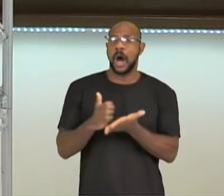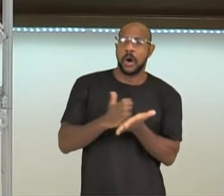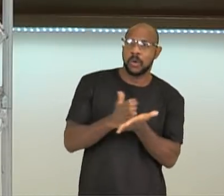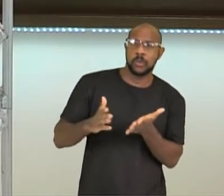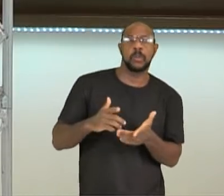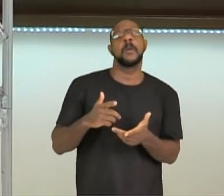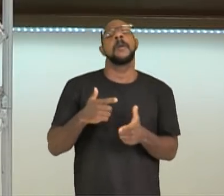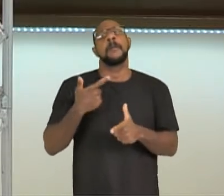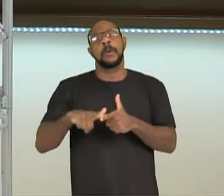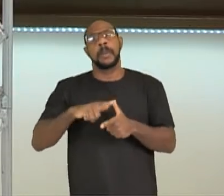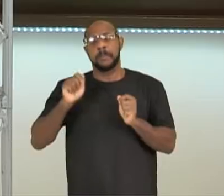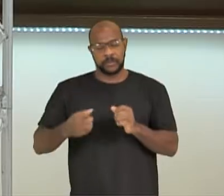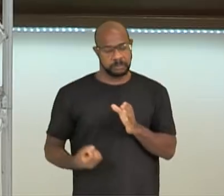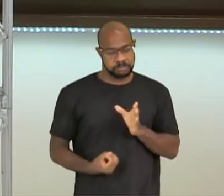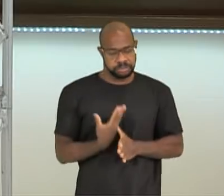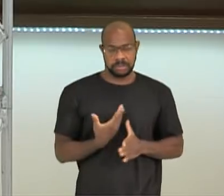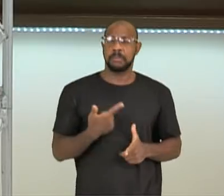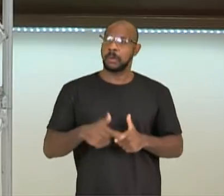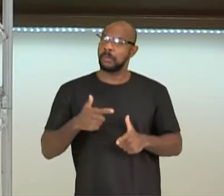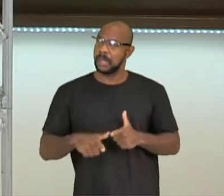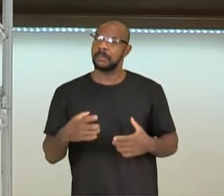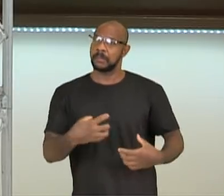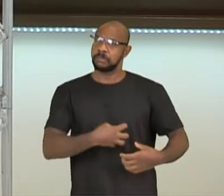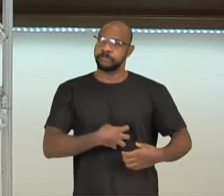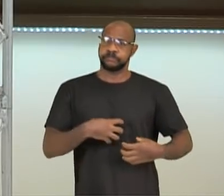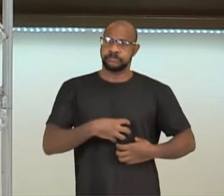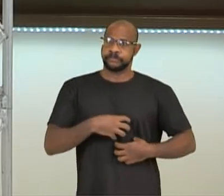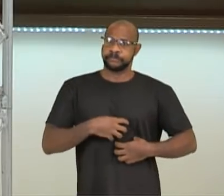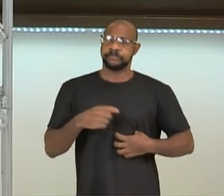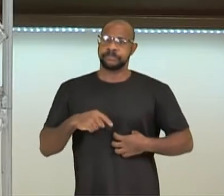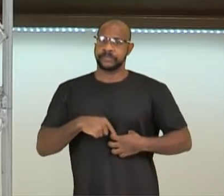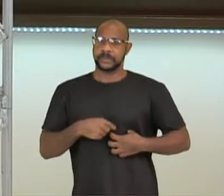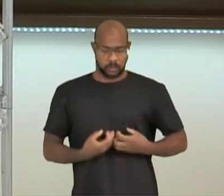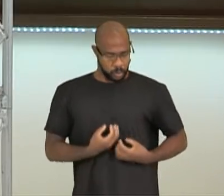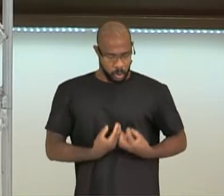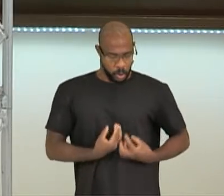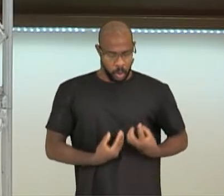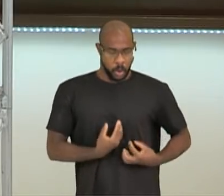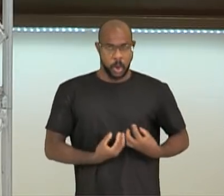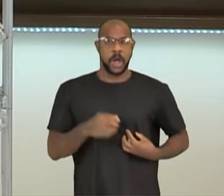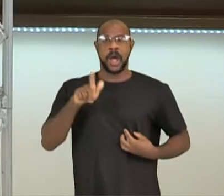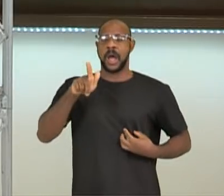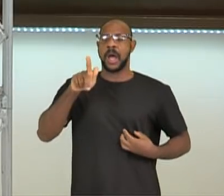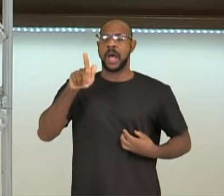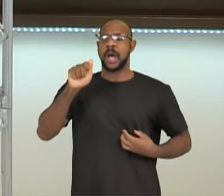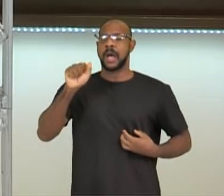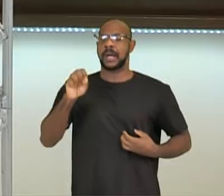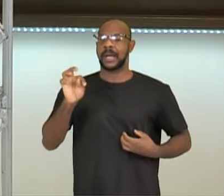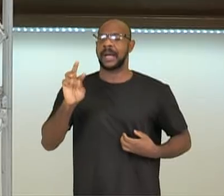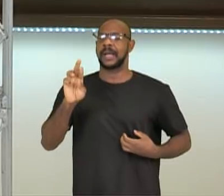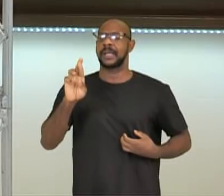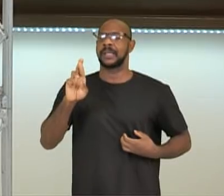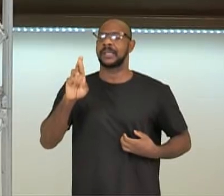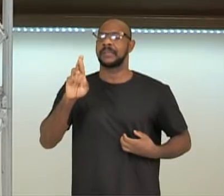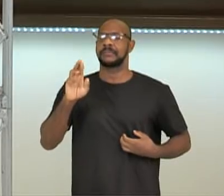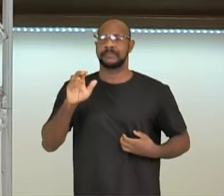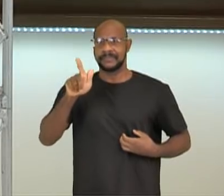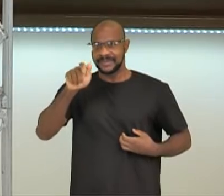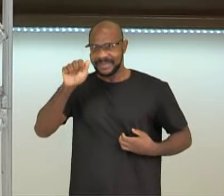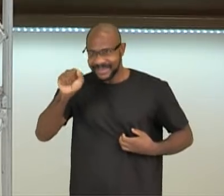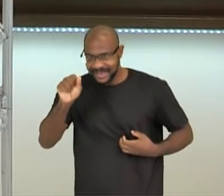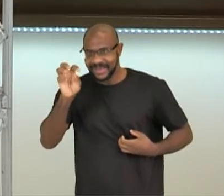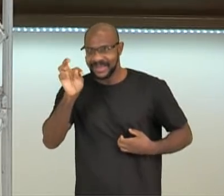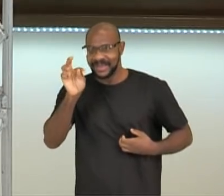como gastrite, que é um problema que também tem muita relação com aquilo que a gente come, tá? Então, vamos falar um